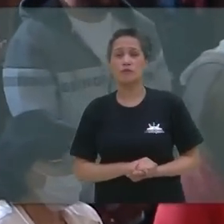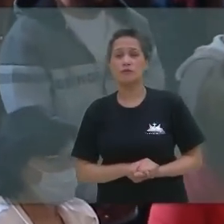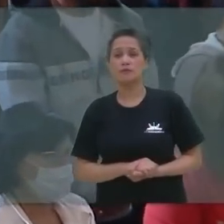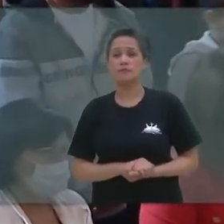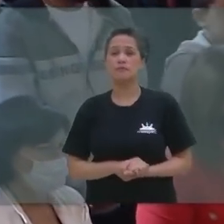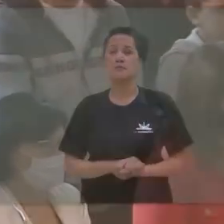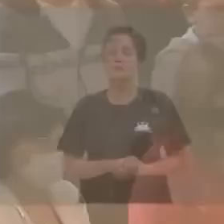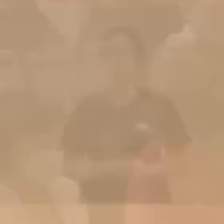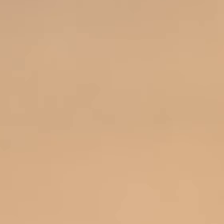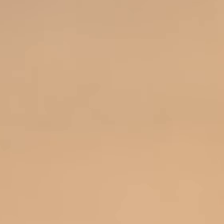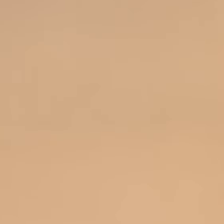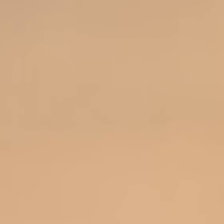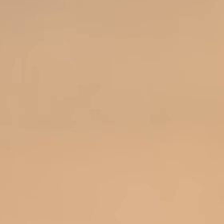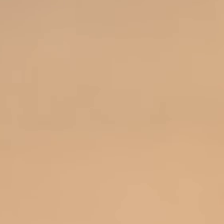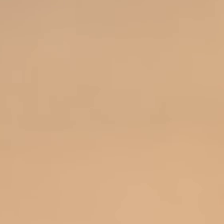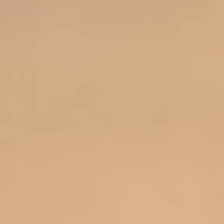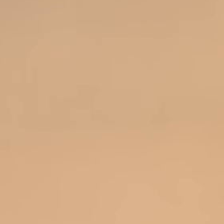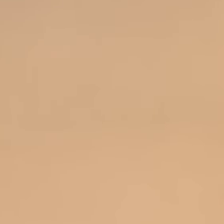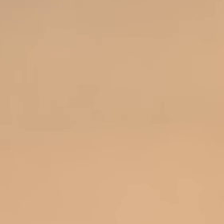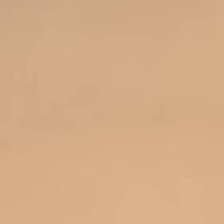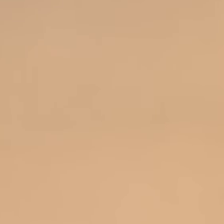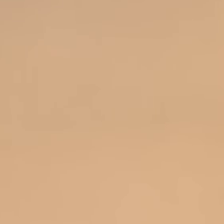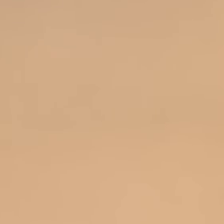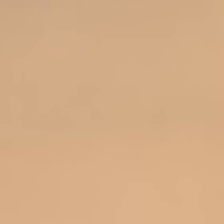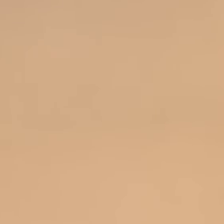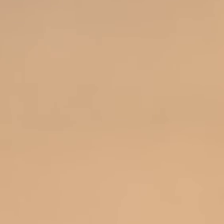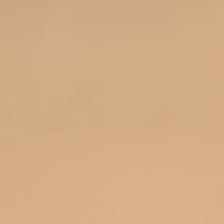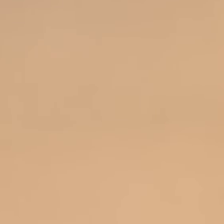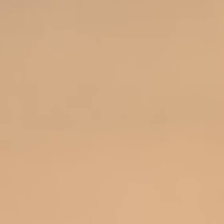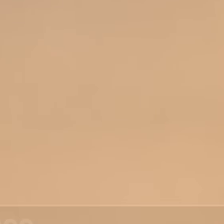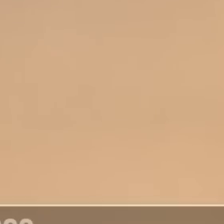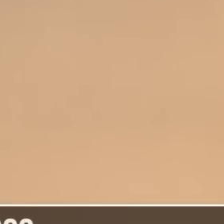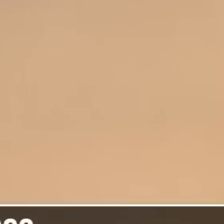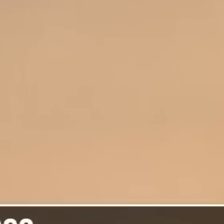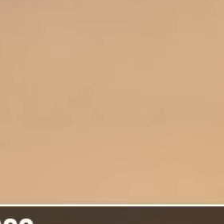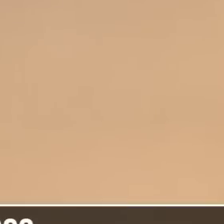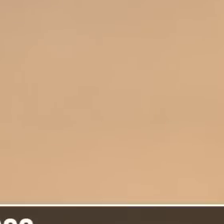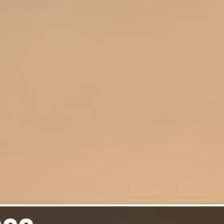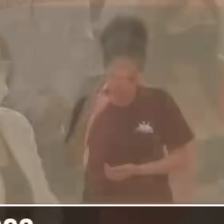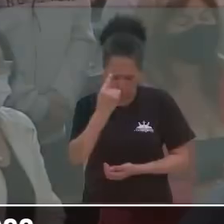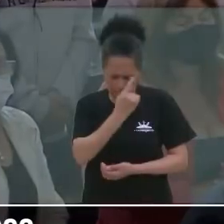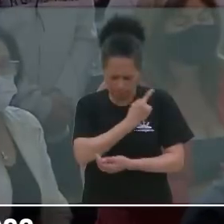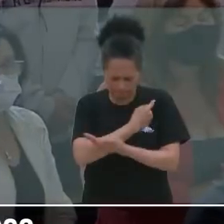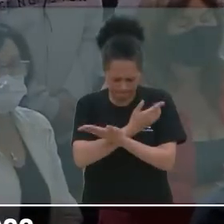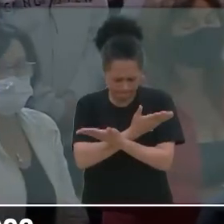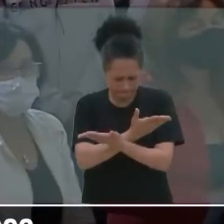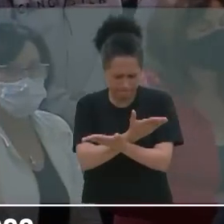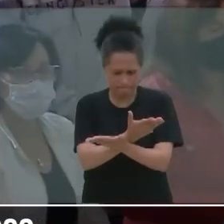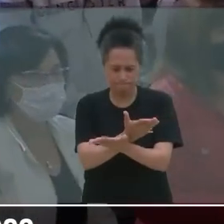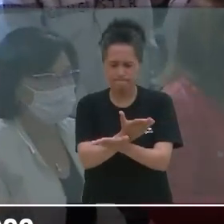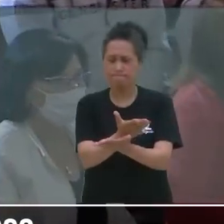Senhor, tende piedade de nós. Senhor,